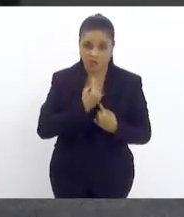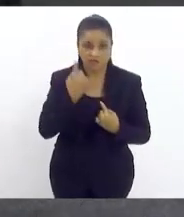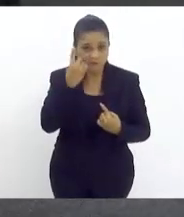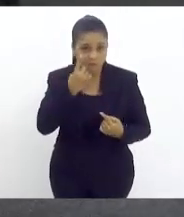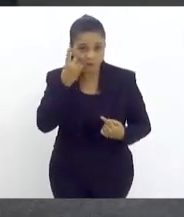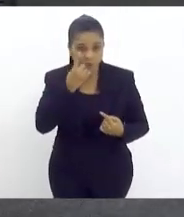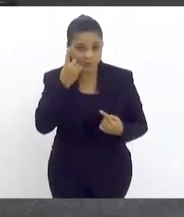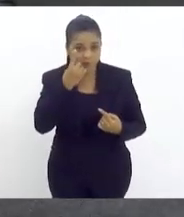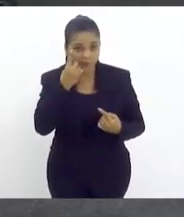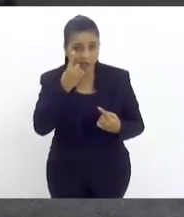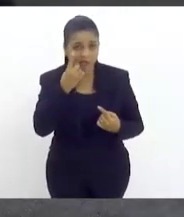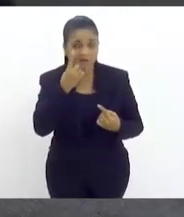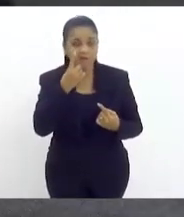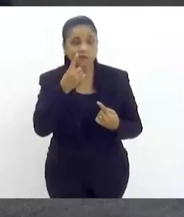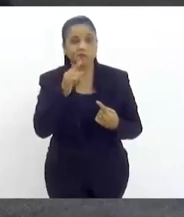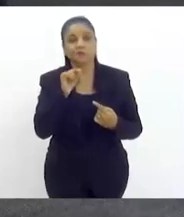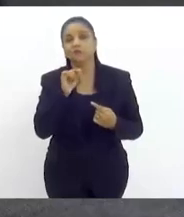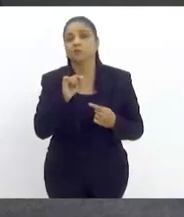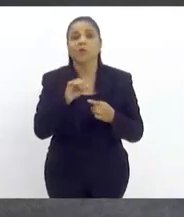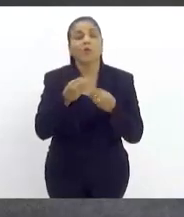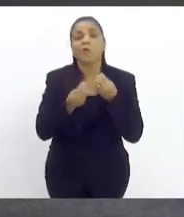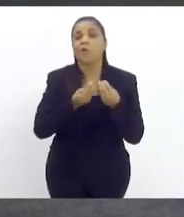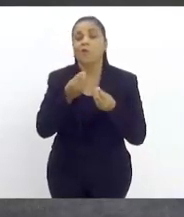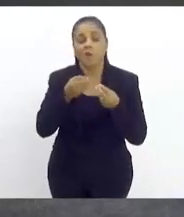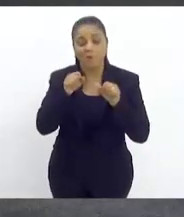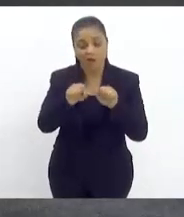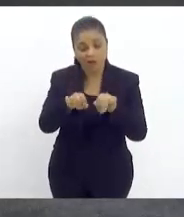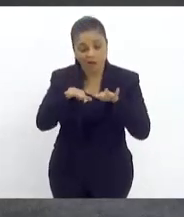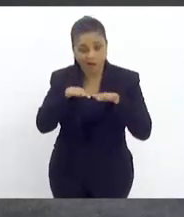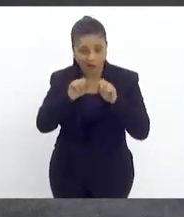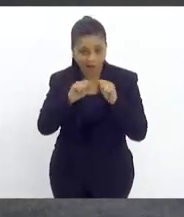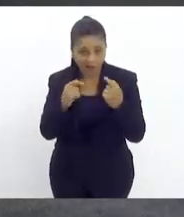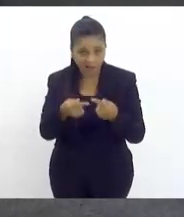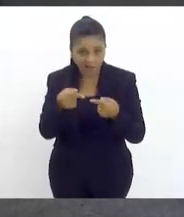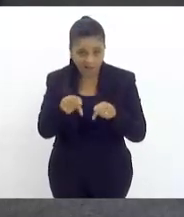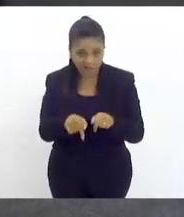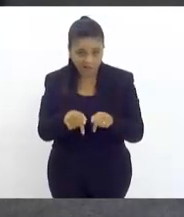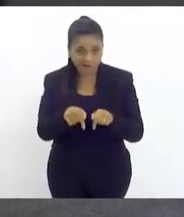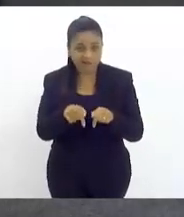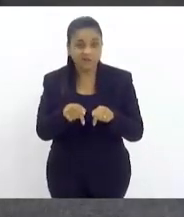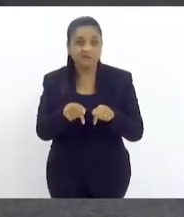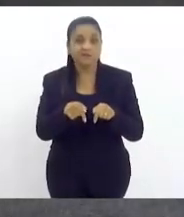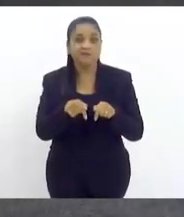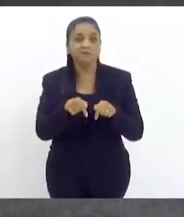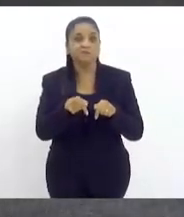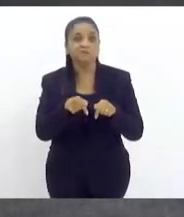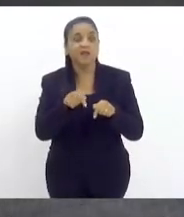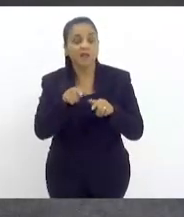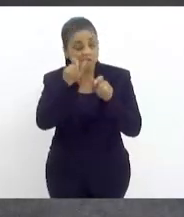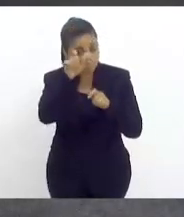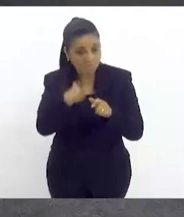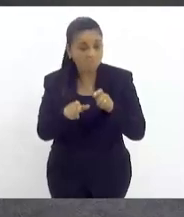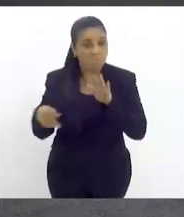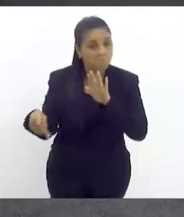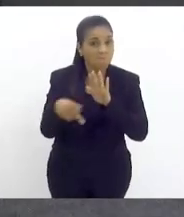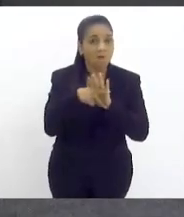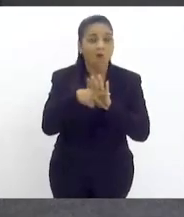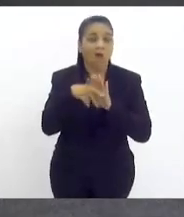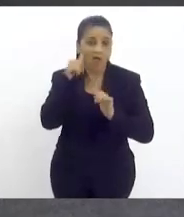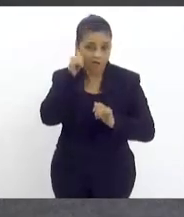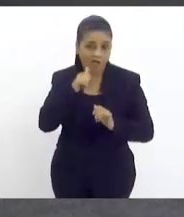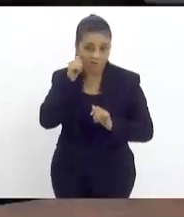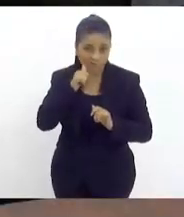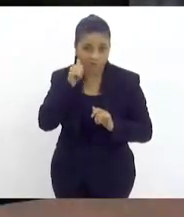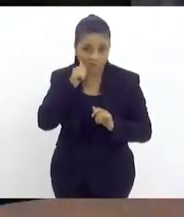uma identificação de que essa casa é uma casa destinada a mulheres, honrando